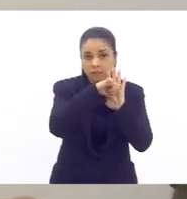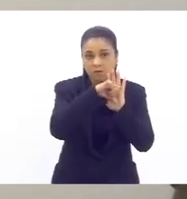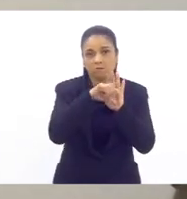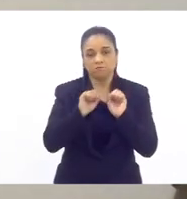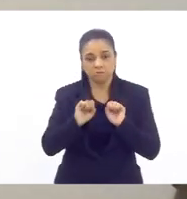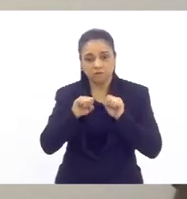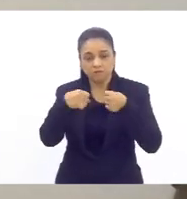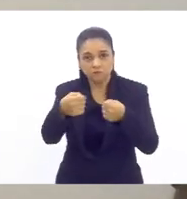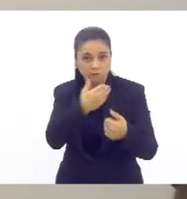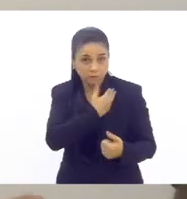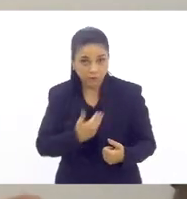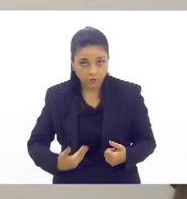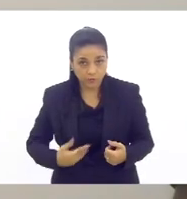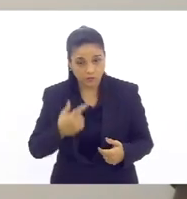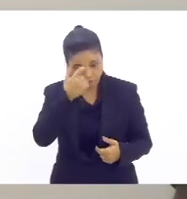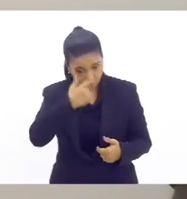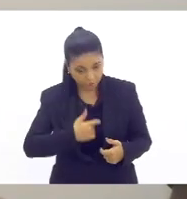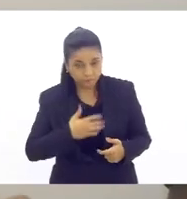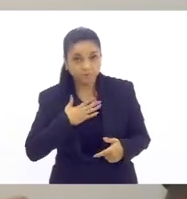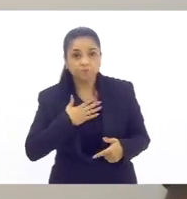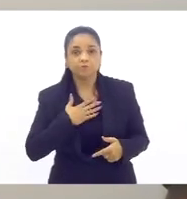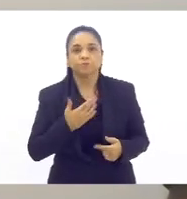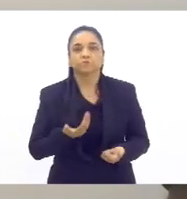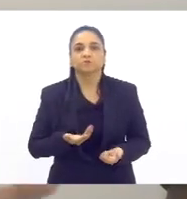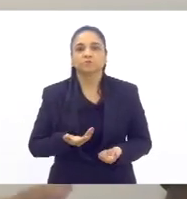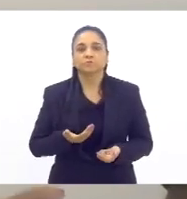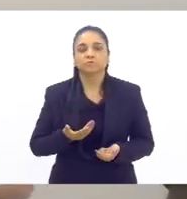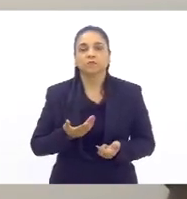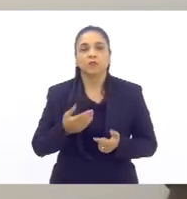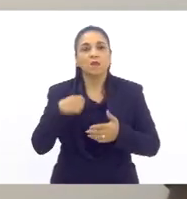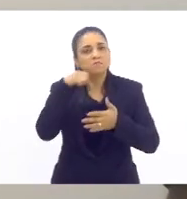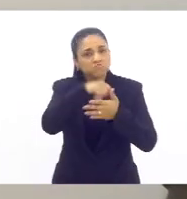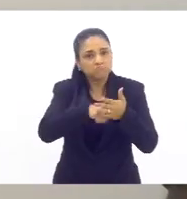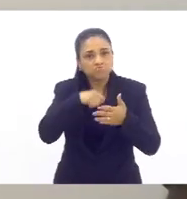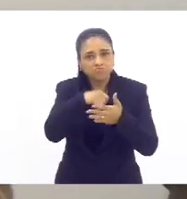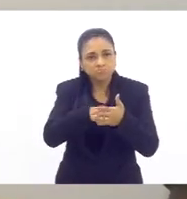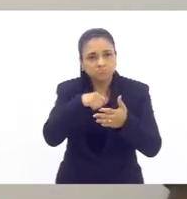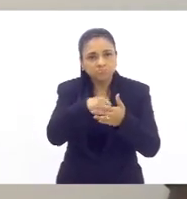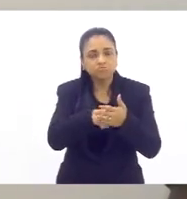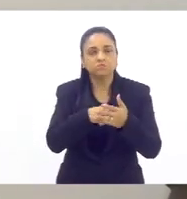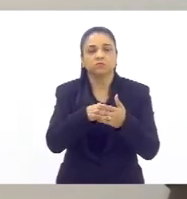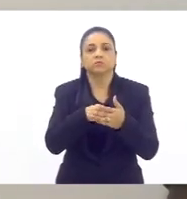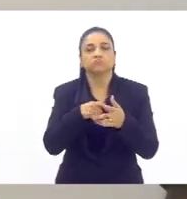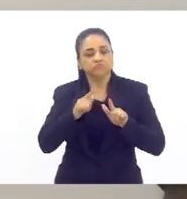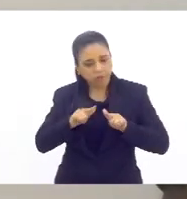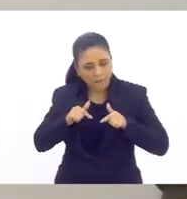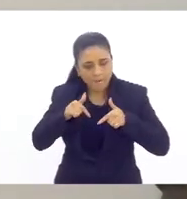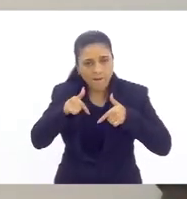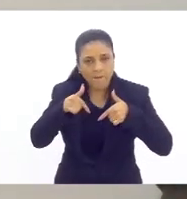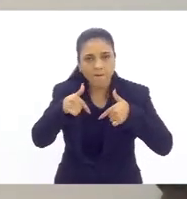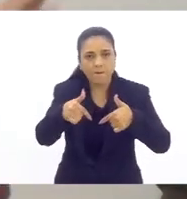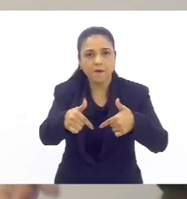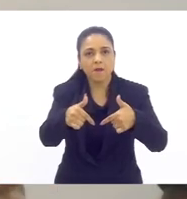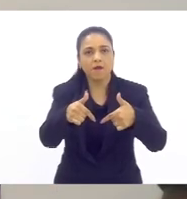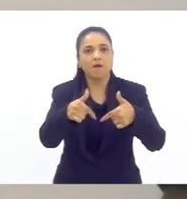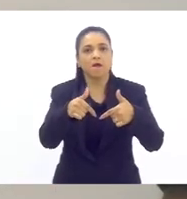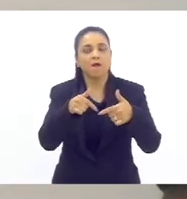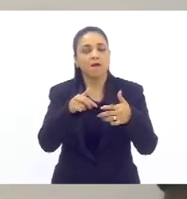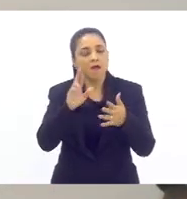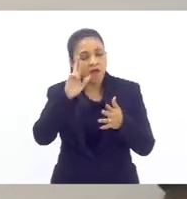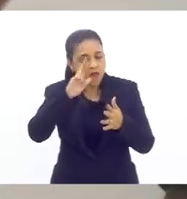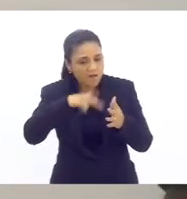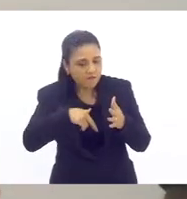e a gente vem ingressando com diversas ações que seja revisão criminal